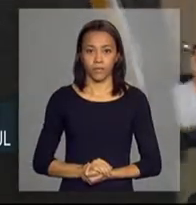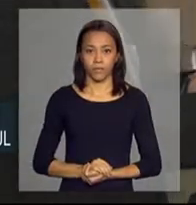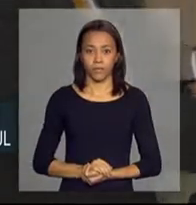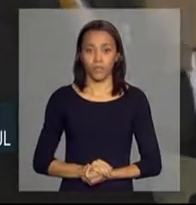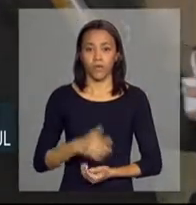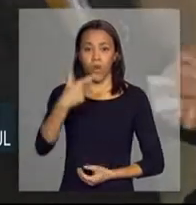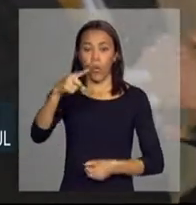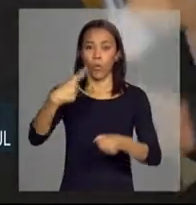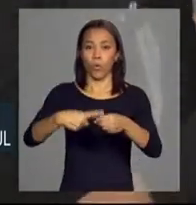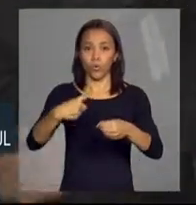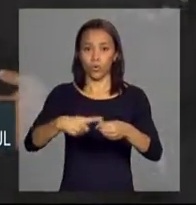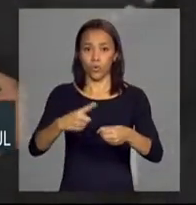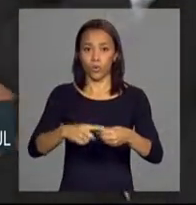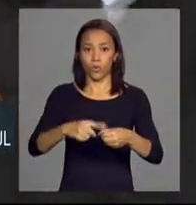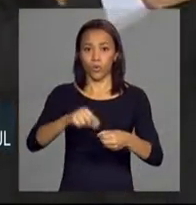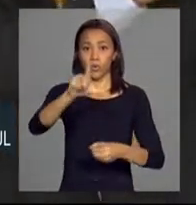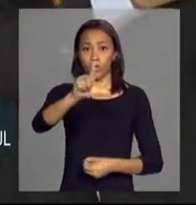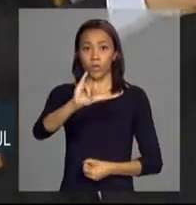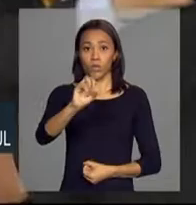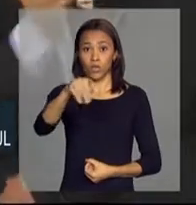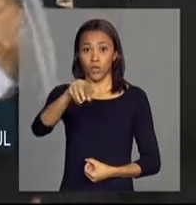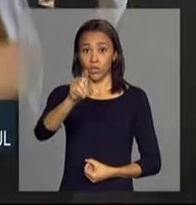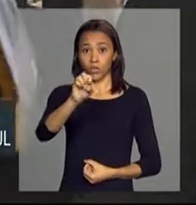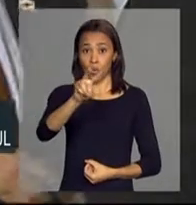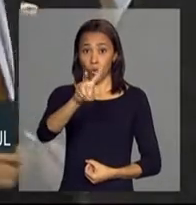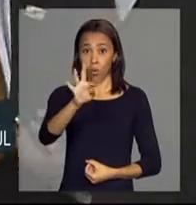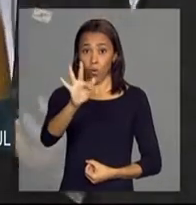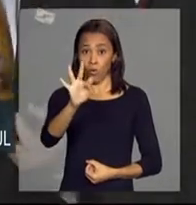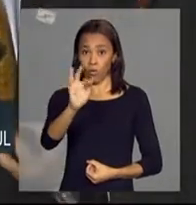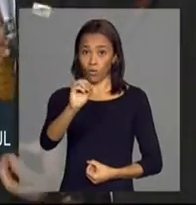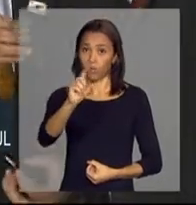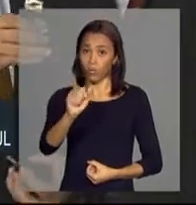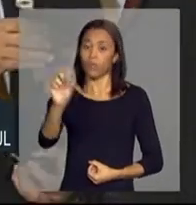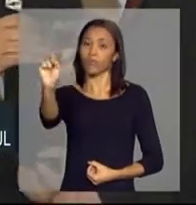Lindolfo Collor, prefeito Alceu Ricardo Heinle.